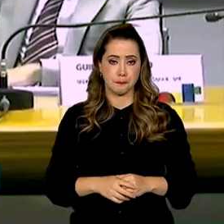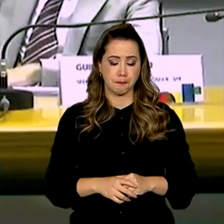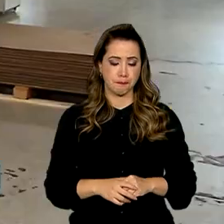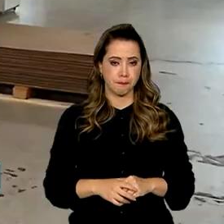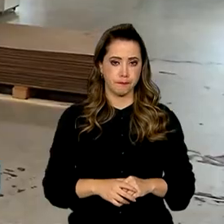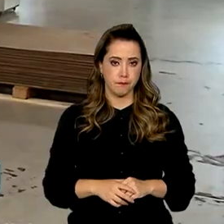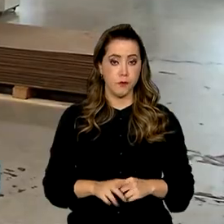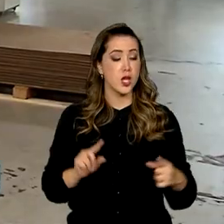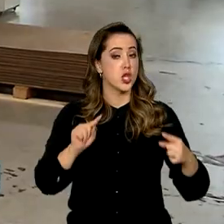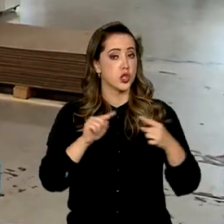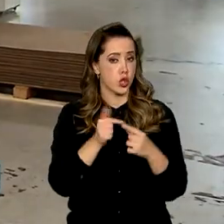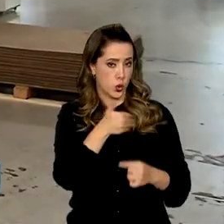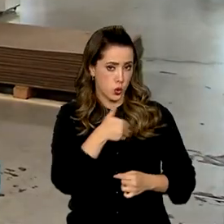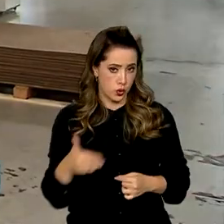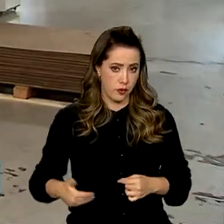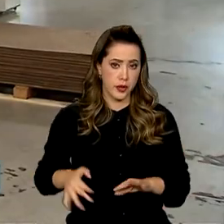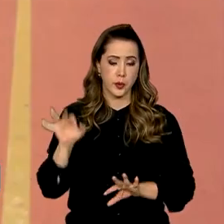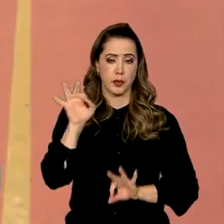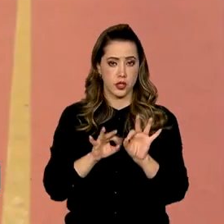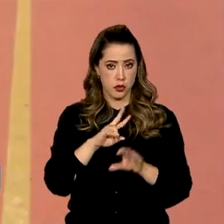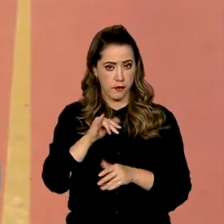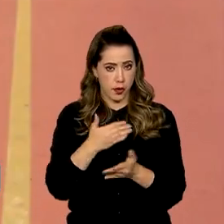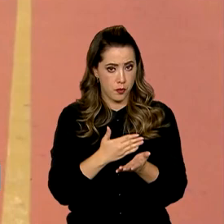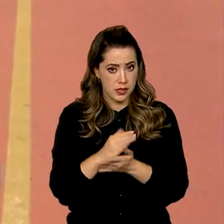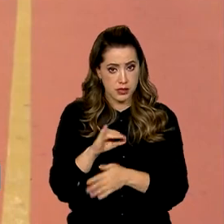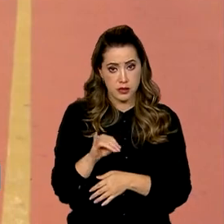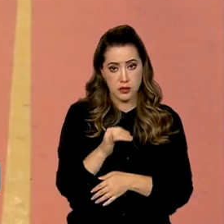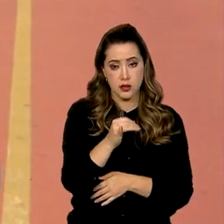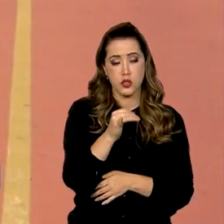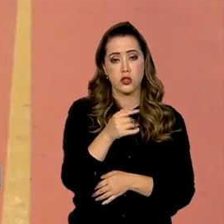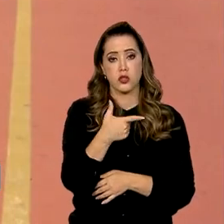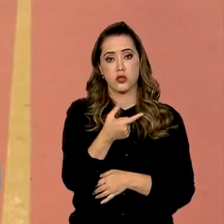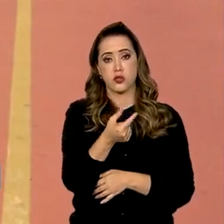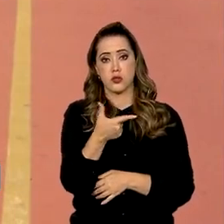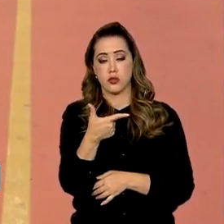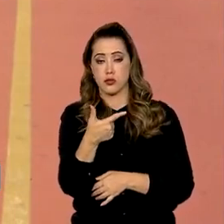governo, o plano deve entrar em vigor em janeiro de 2026.